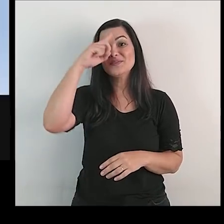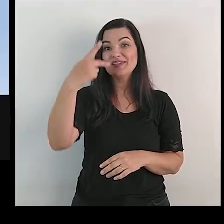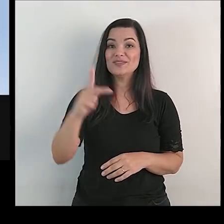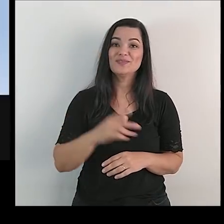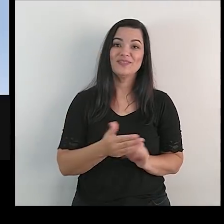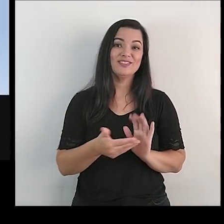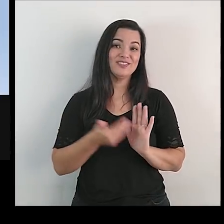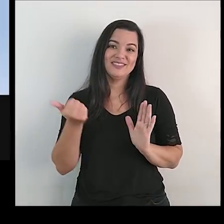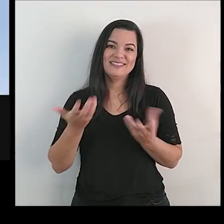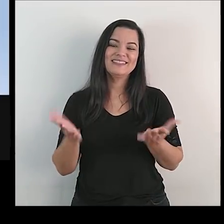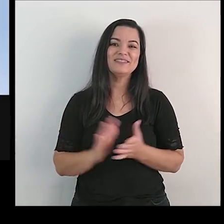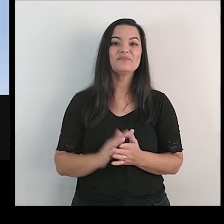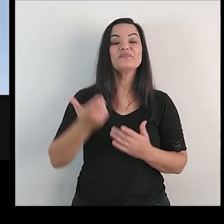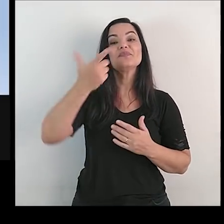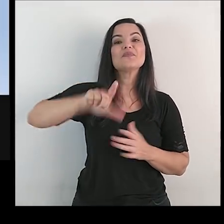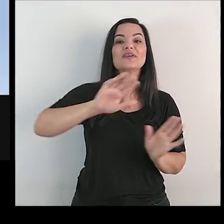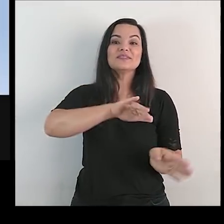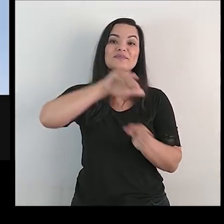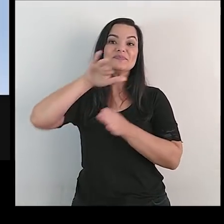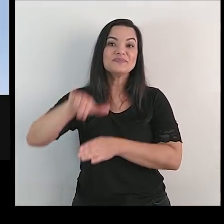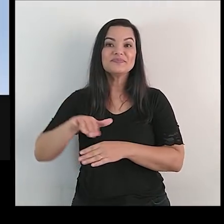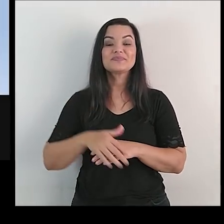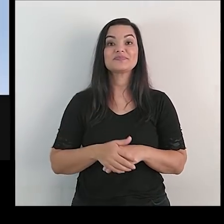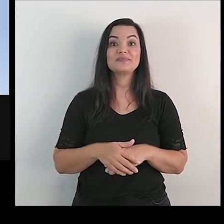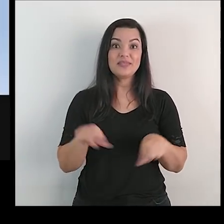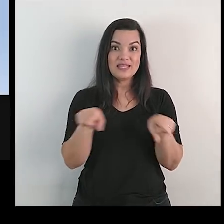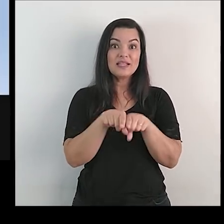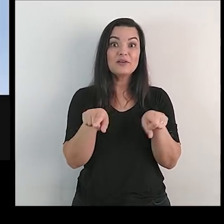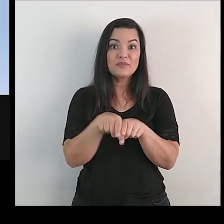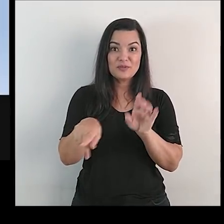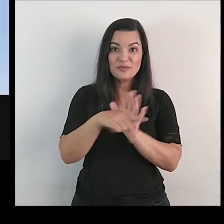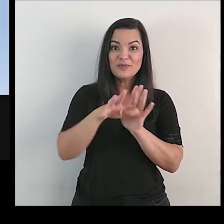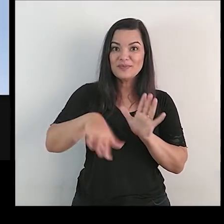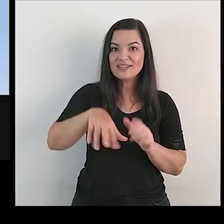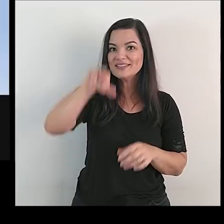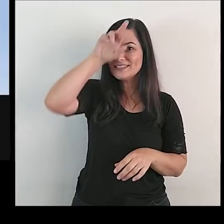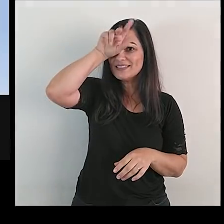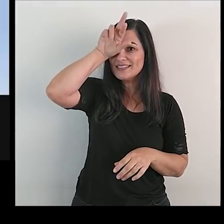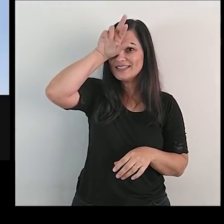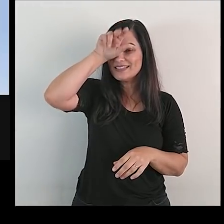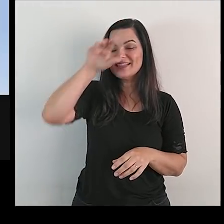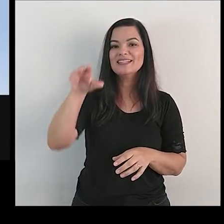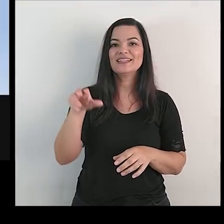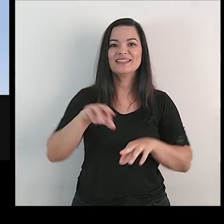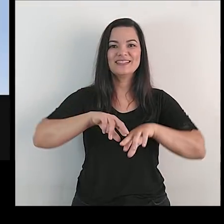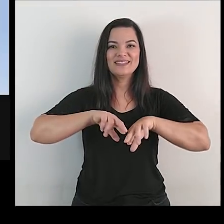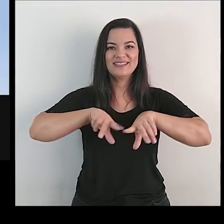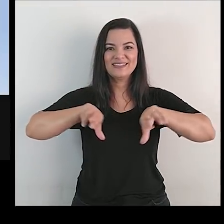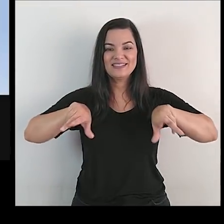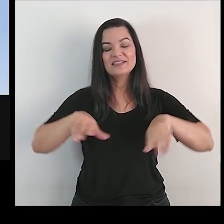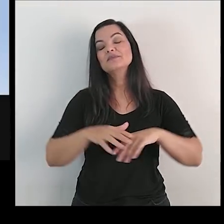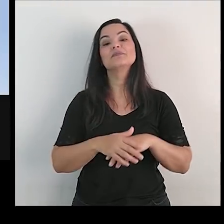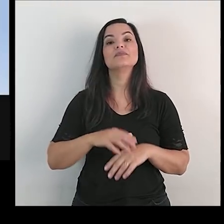dúvida. Vamos para a próxima? A próxima pergunta também está relacionada à formiga, e é a pergunta da Heloísa. Fala aí pra